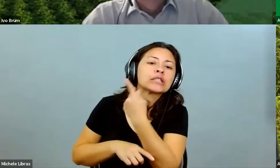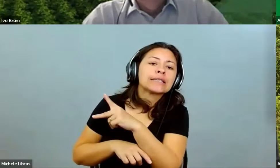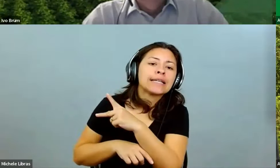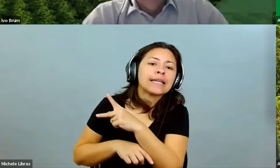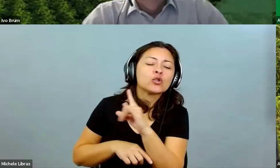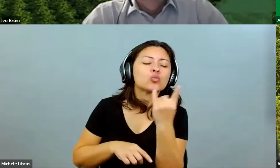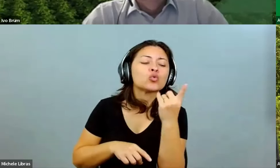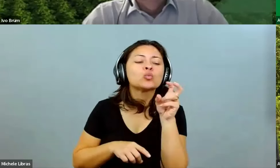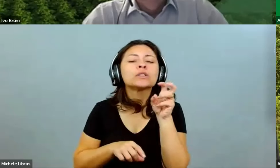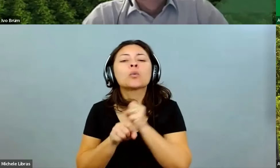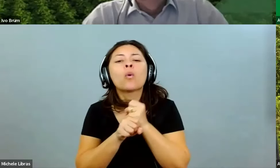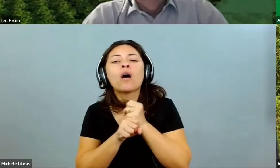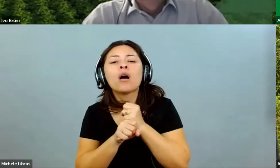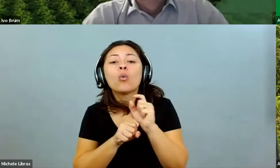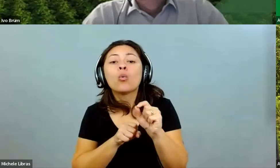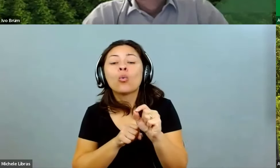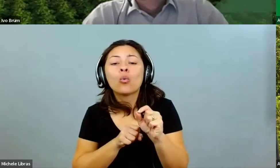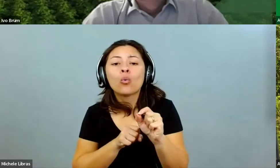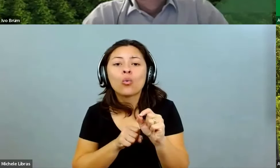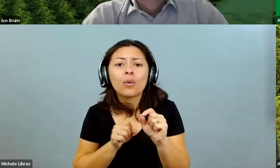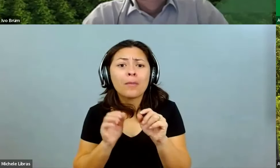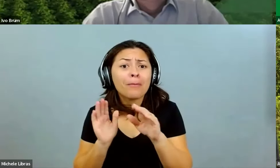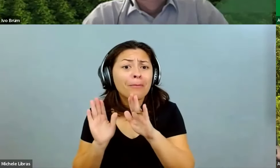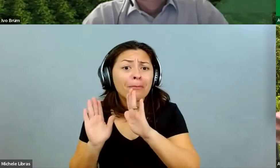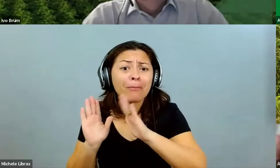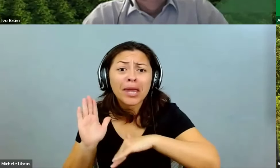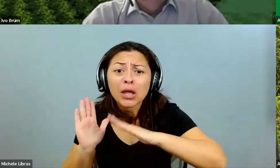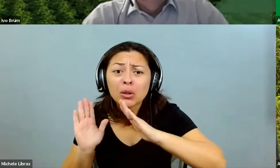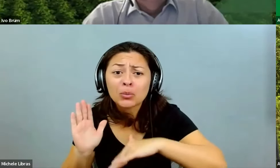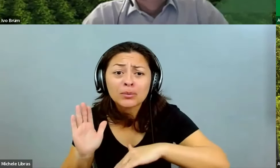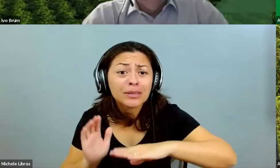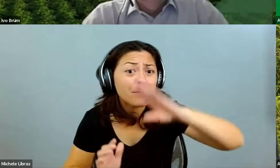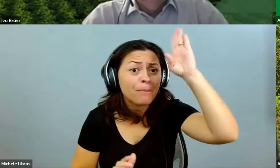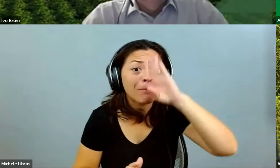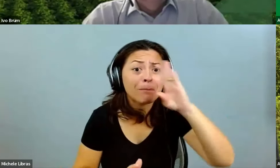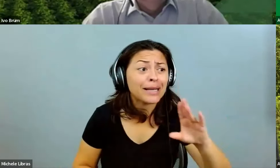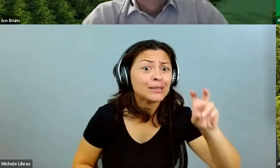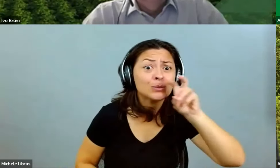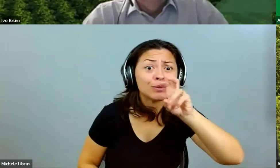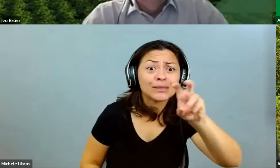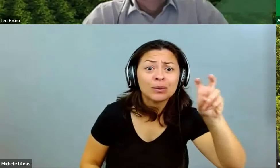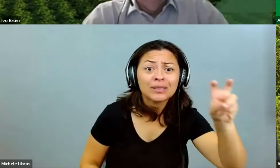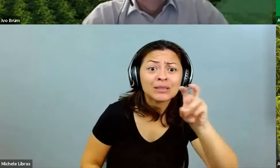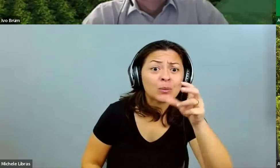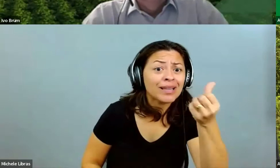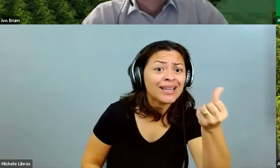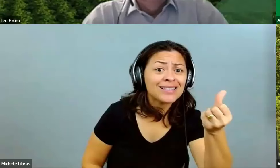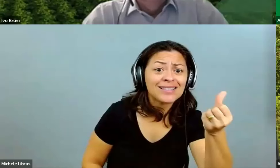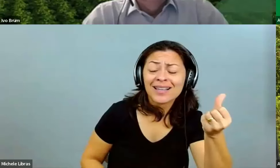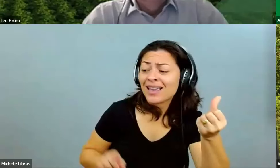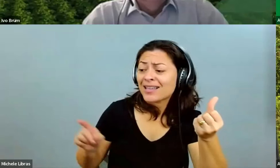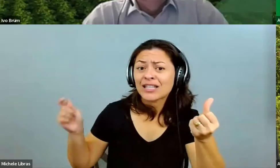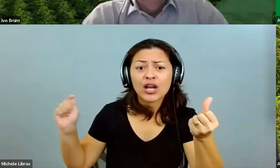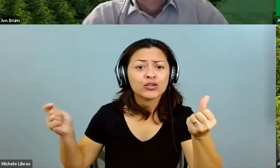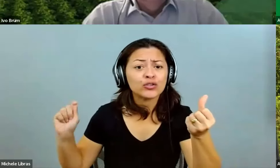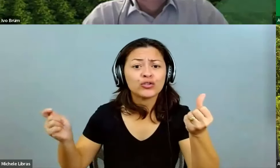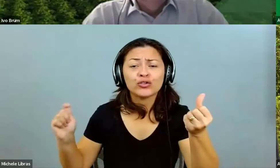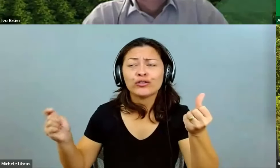anos ela tá bem inferior do que a média brasileira tá a brasileira tá com 55 56 sacos de média a Argentina tá